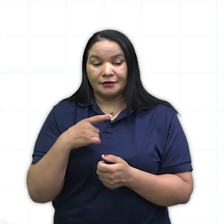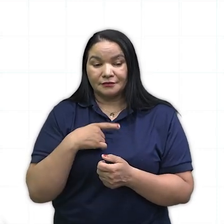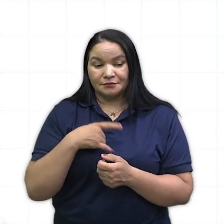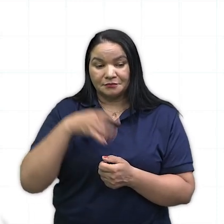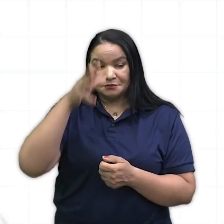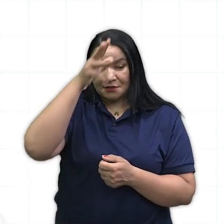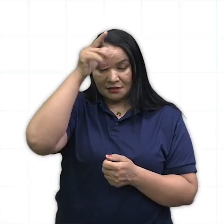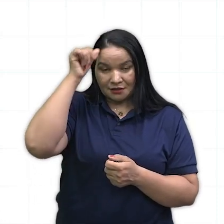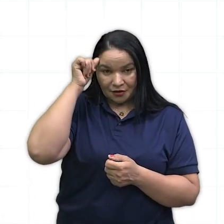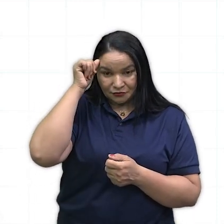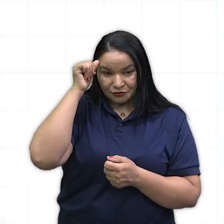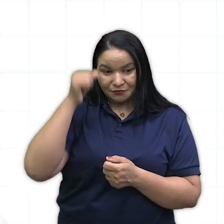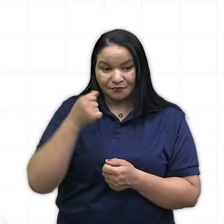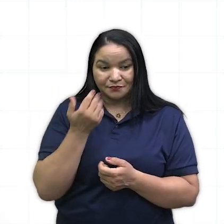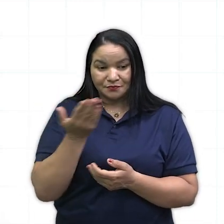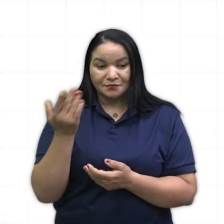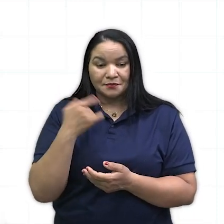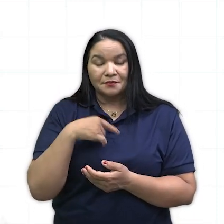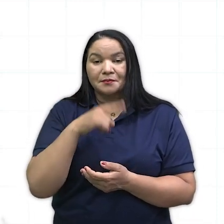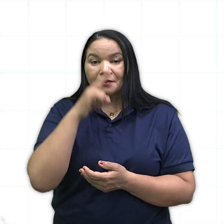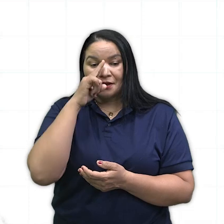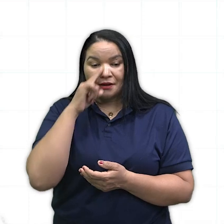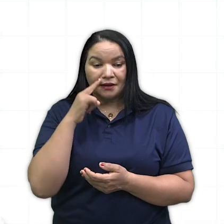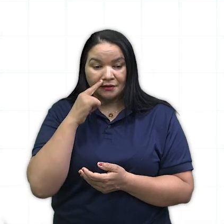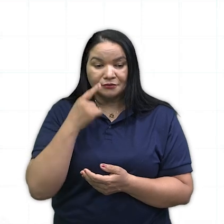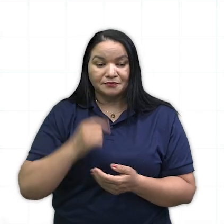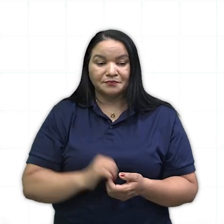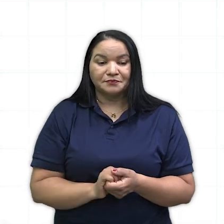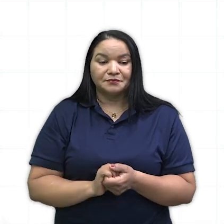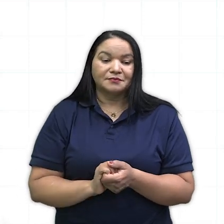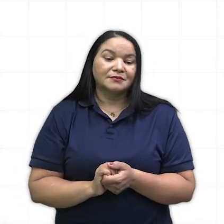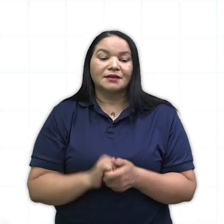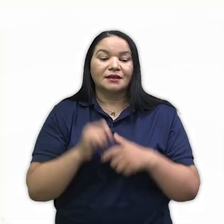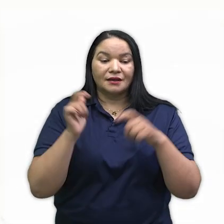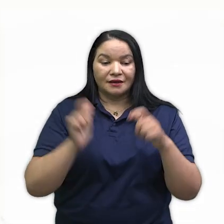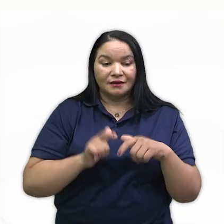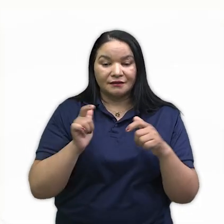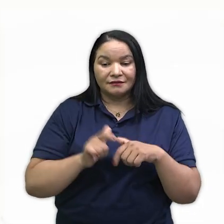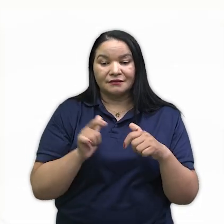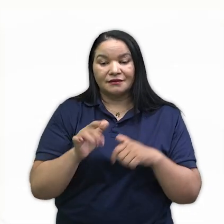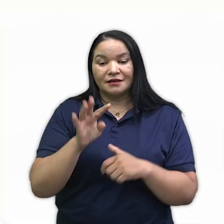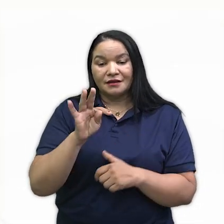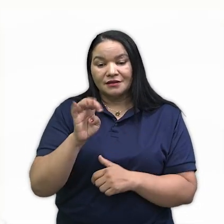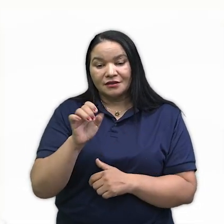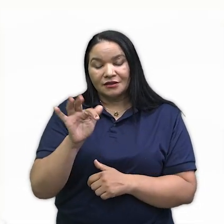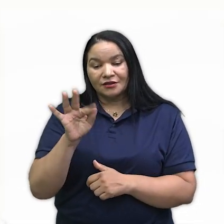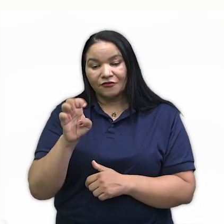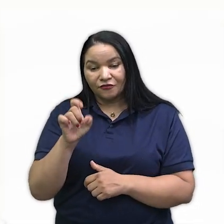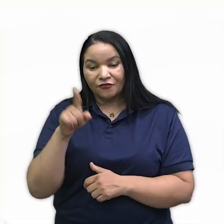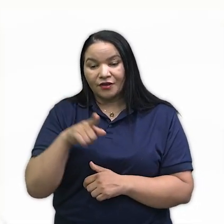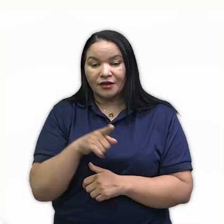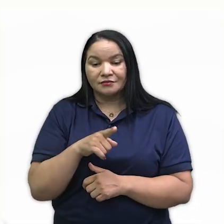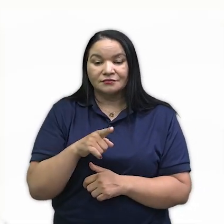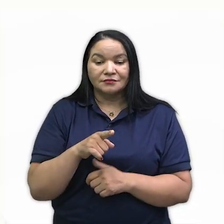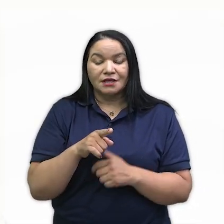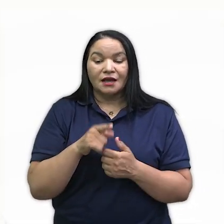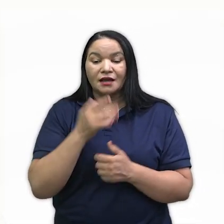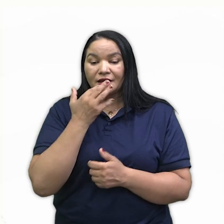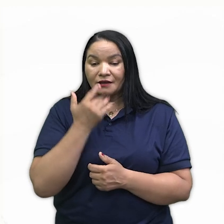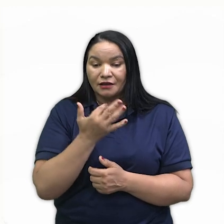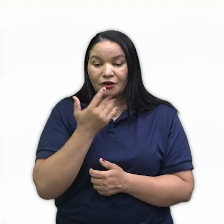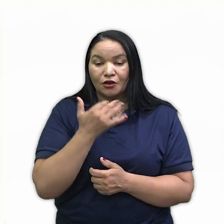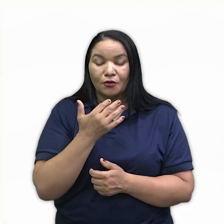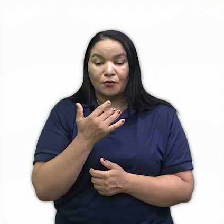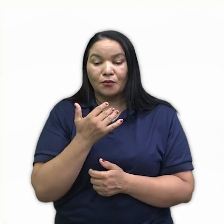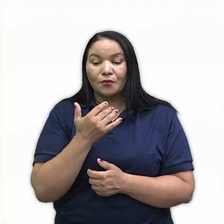Manaus, destacada na cor amarela, e nós temos também a região de Tefé, geográfica intermediária de Tefé,